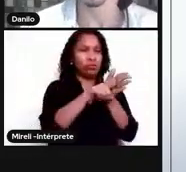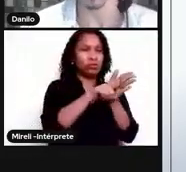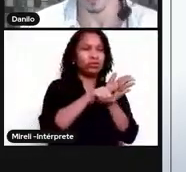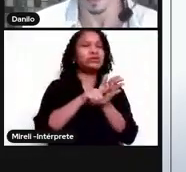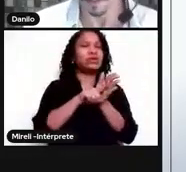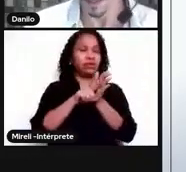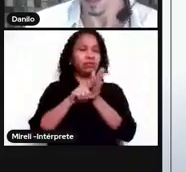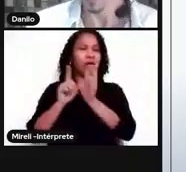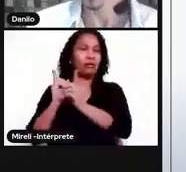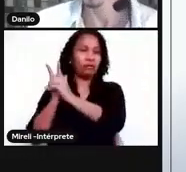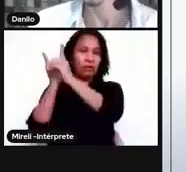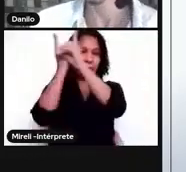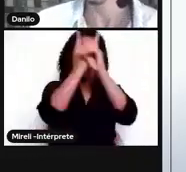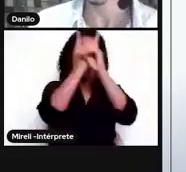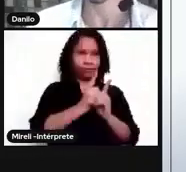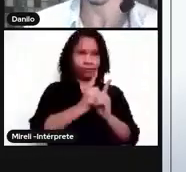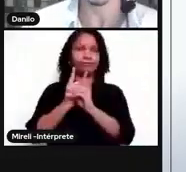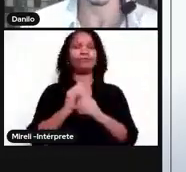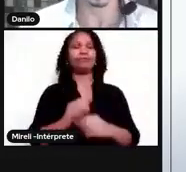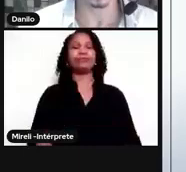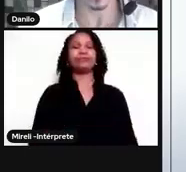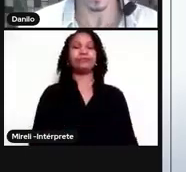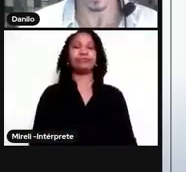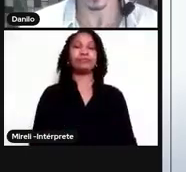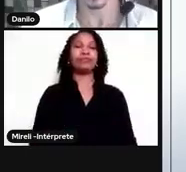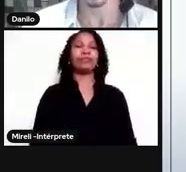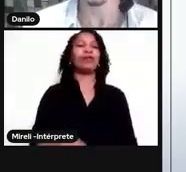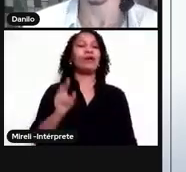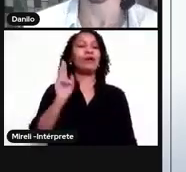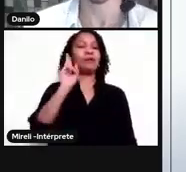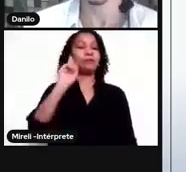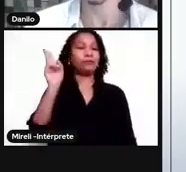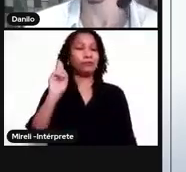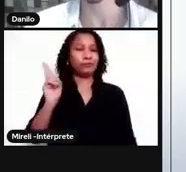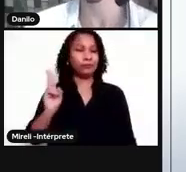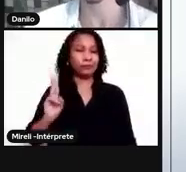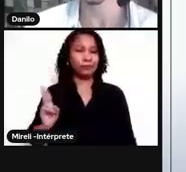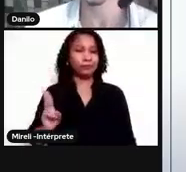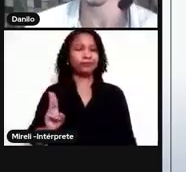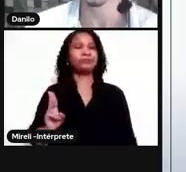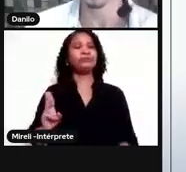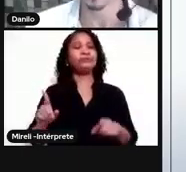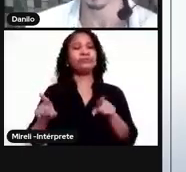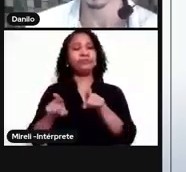Map Coordinates. E a nomenclatura dessas espécies também, como foi dito, ela